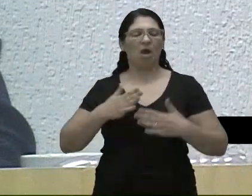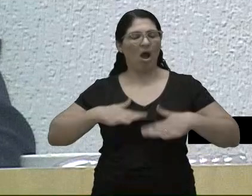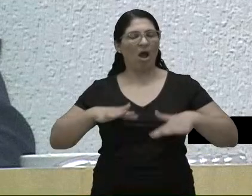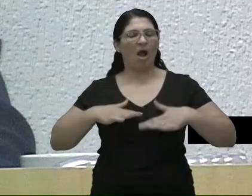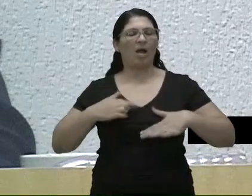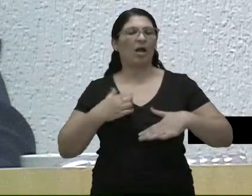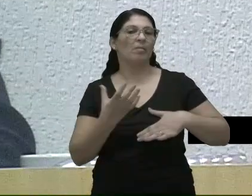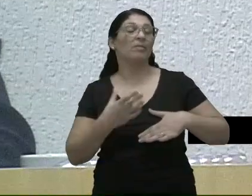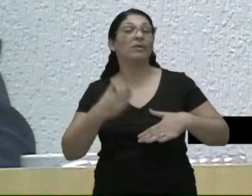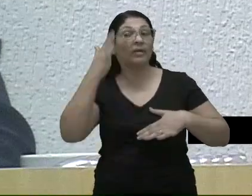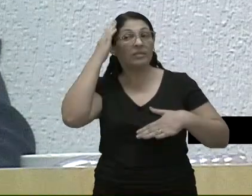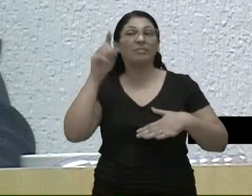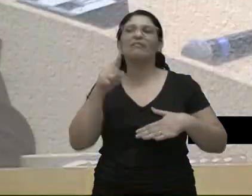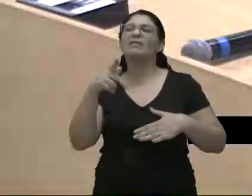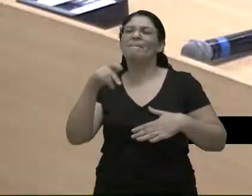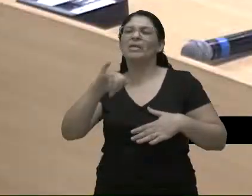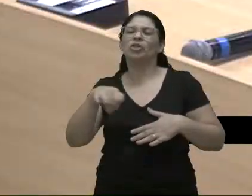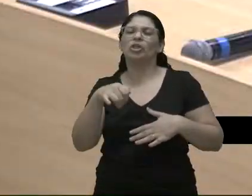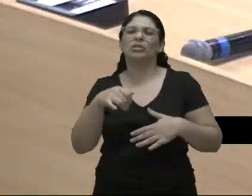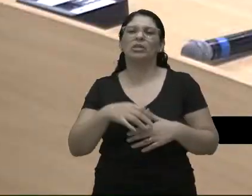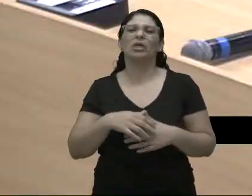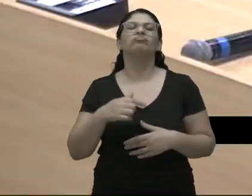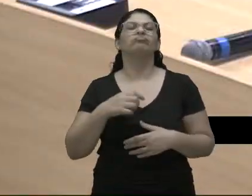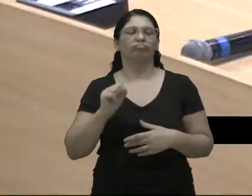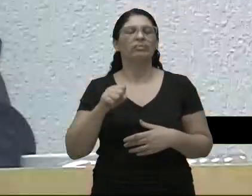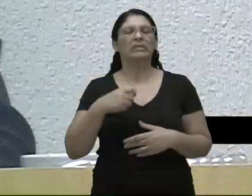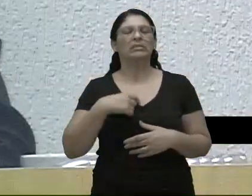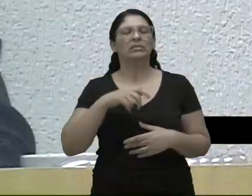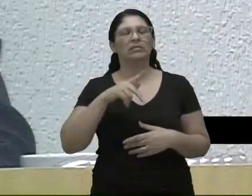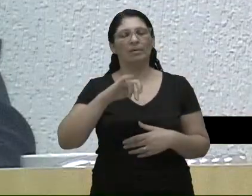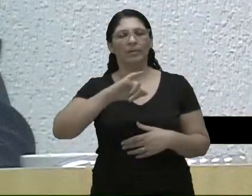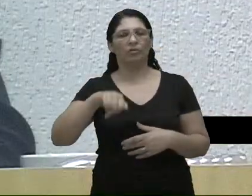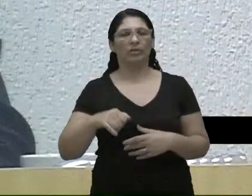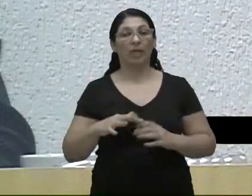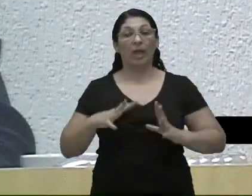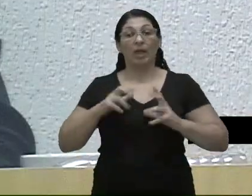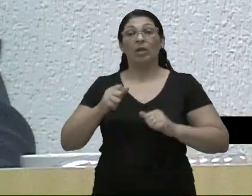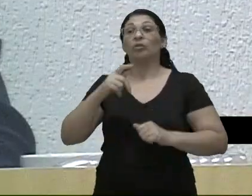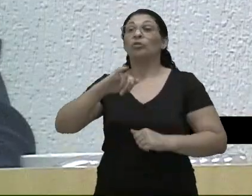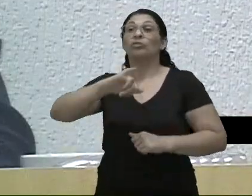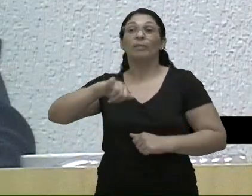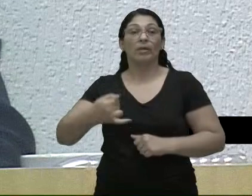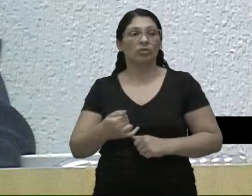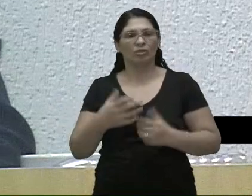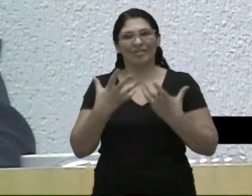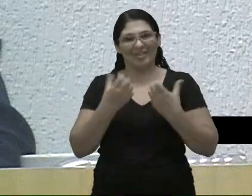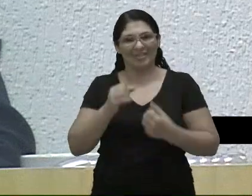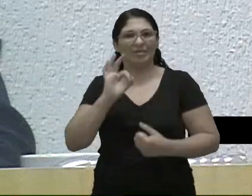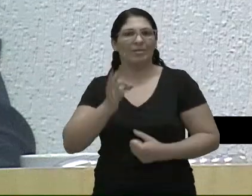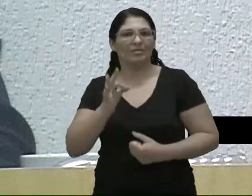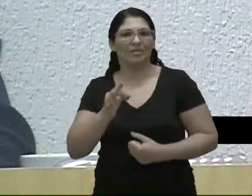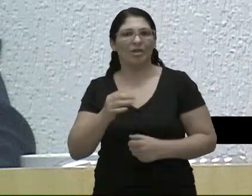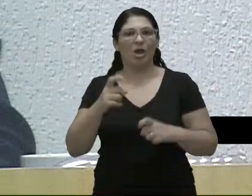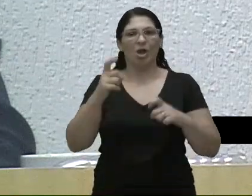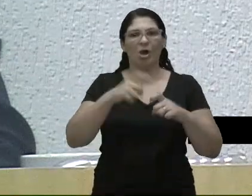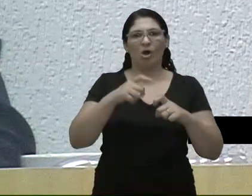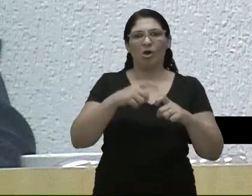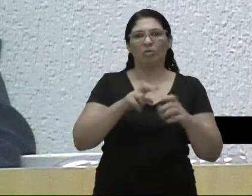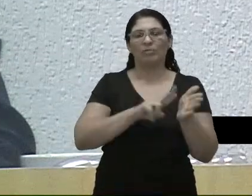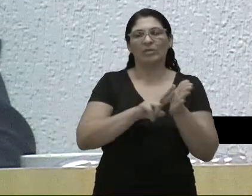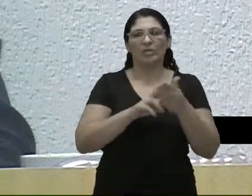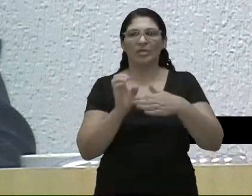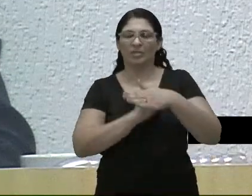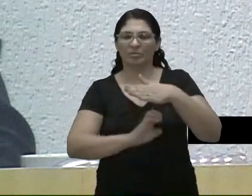se o seu... Você é PJ? Sou PJ. Todos os PJs estão em dia o pagamento. Só os médicos que respondem a uma